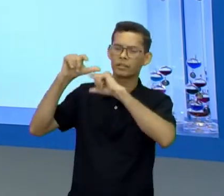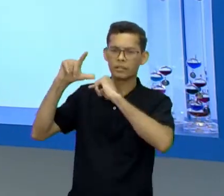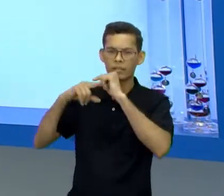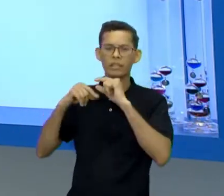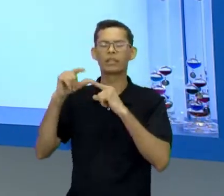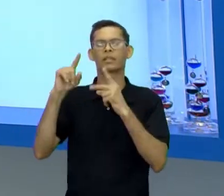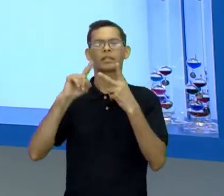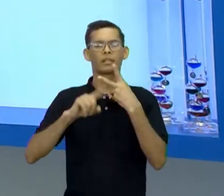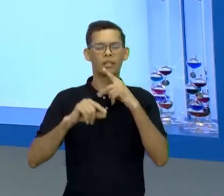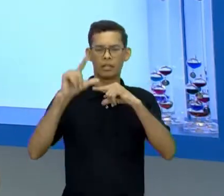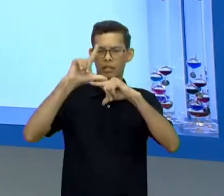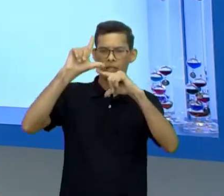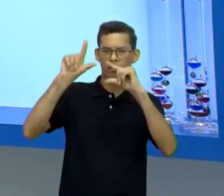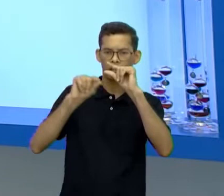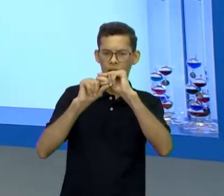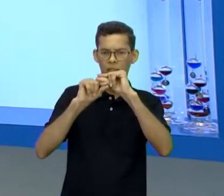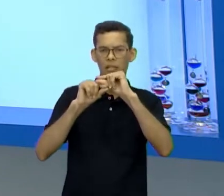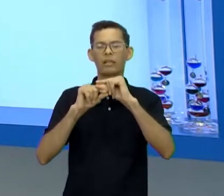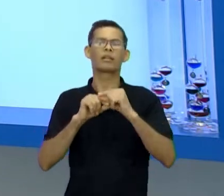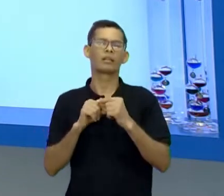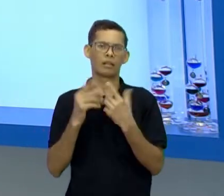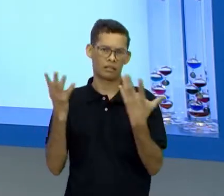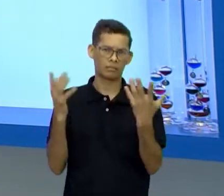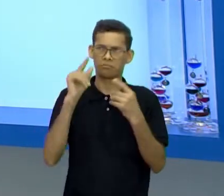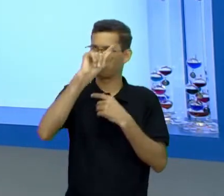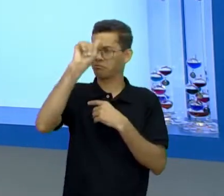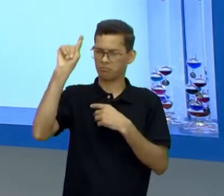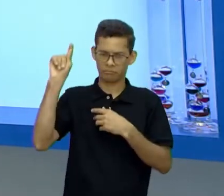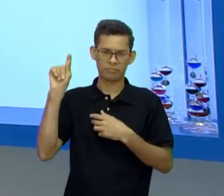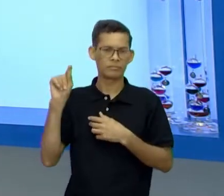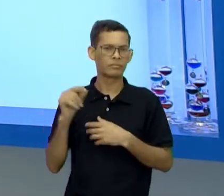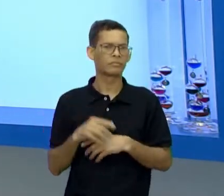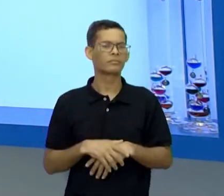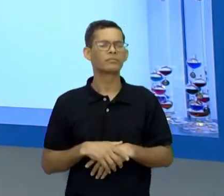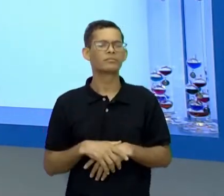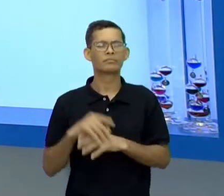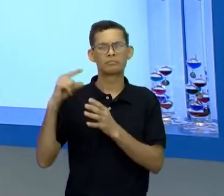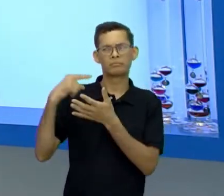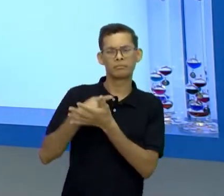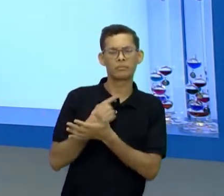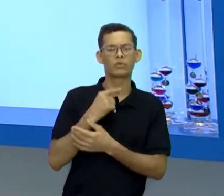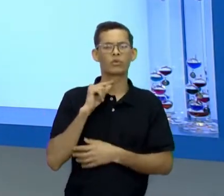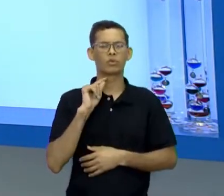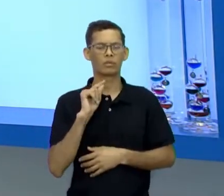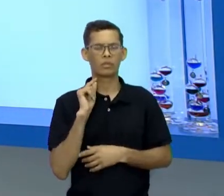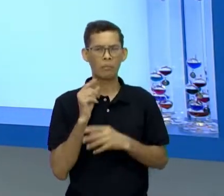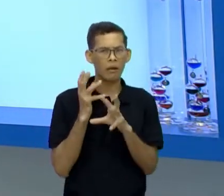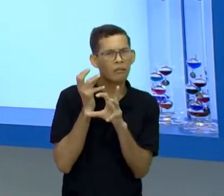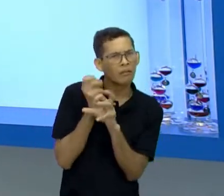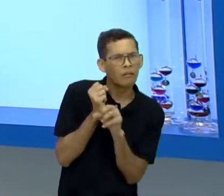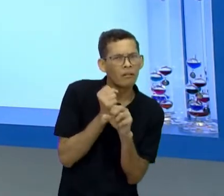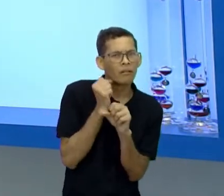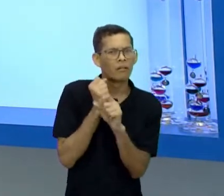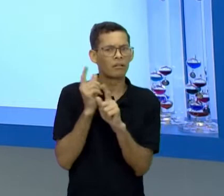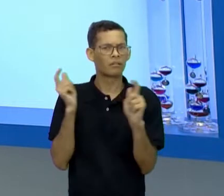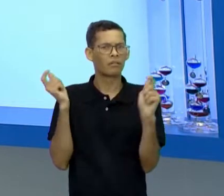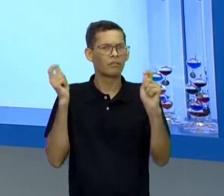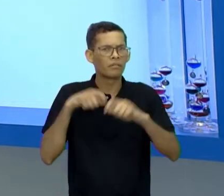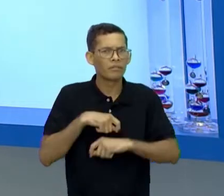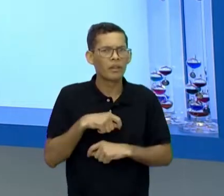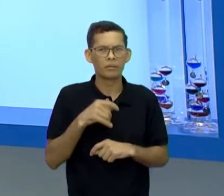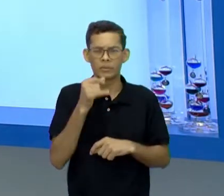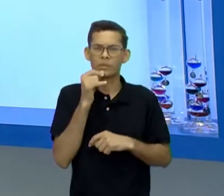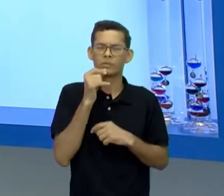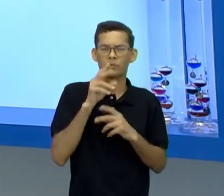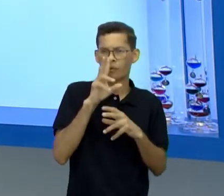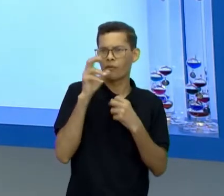é a atuação dessa força. Ah, e aí perguntou aqui para mim, mas eu posso calcular a força da atração